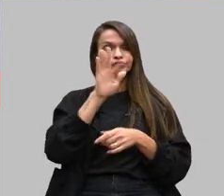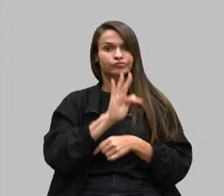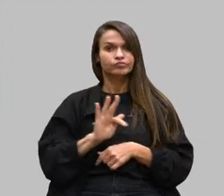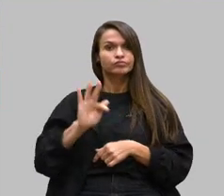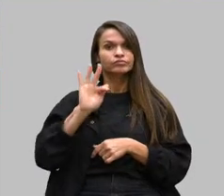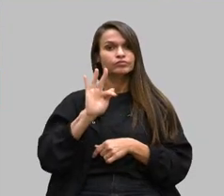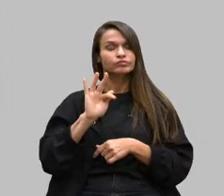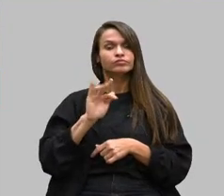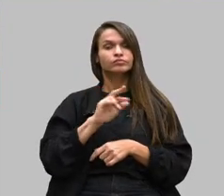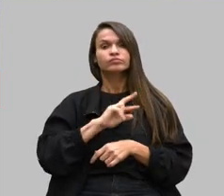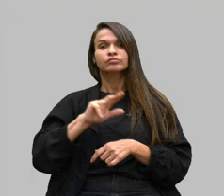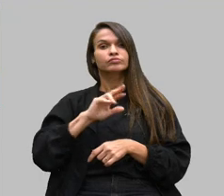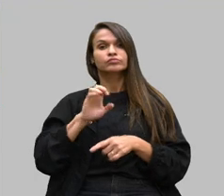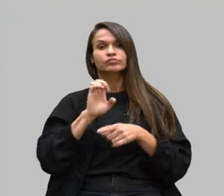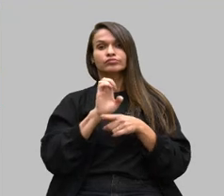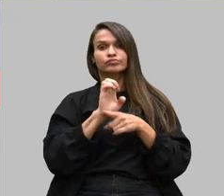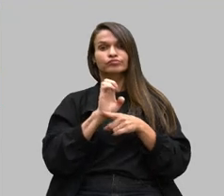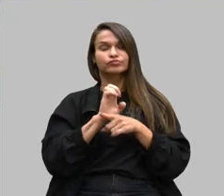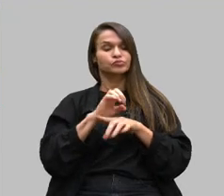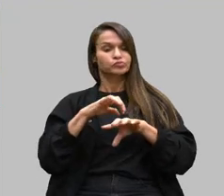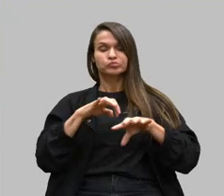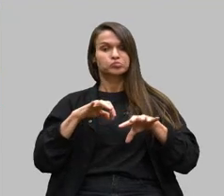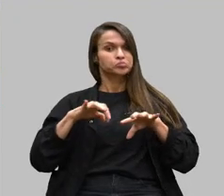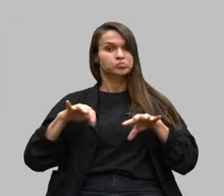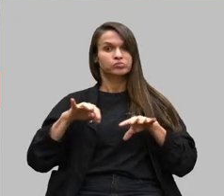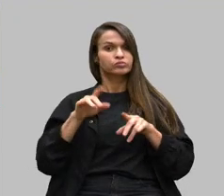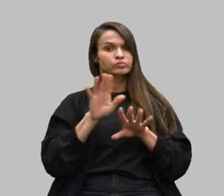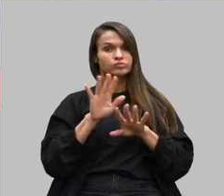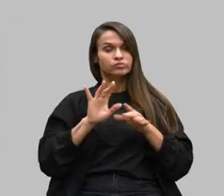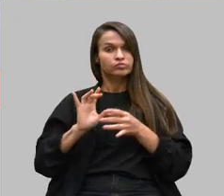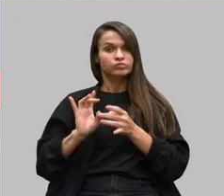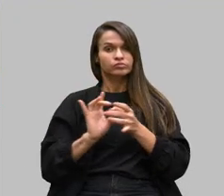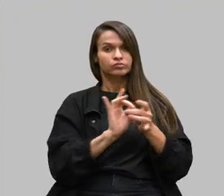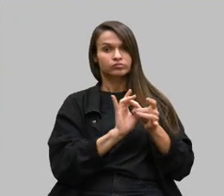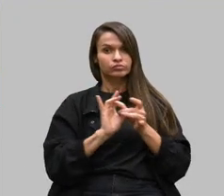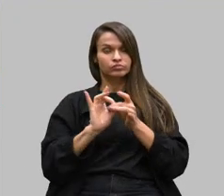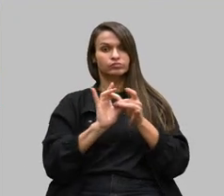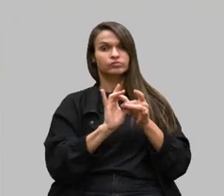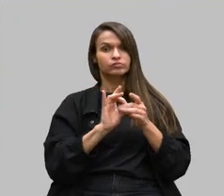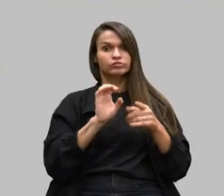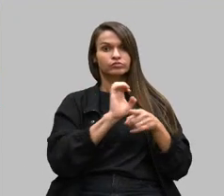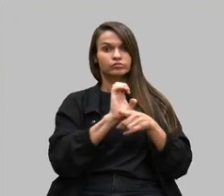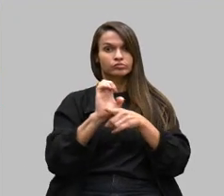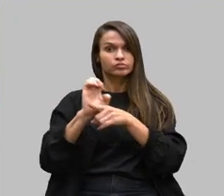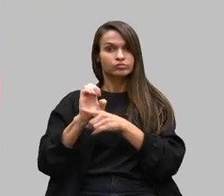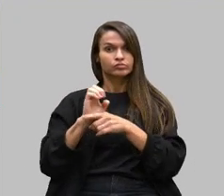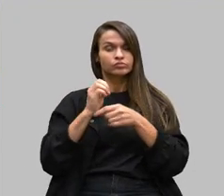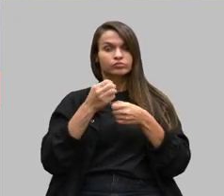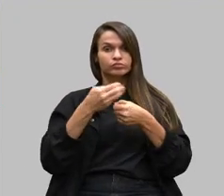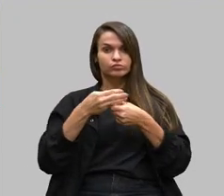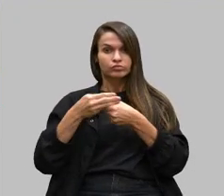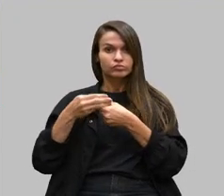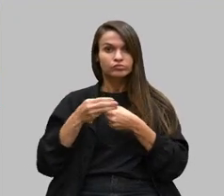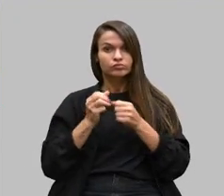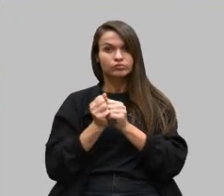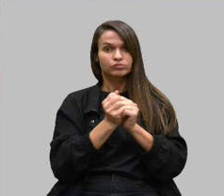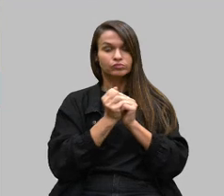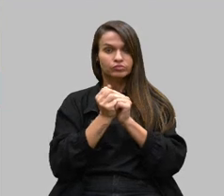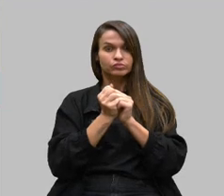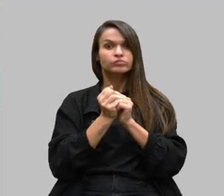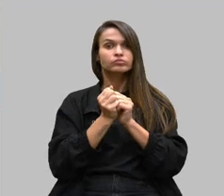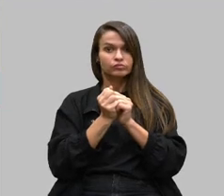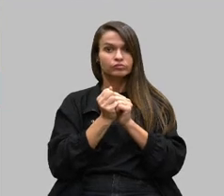nós não estamos num Estado unitário a união os estados e os municípios estão juntos